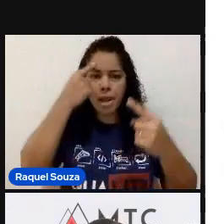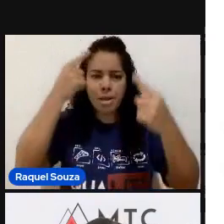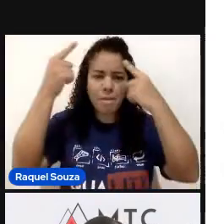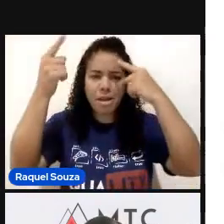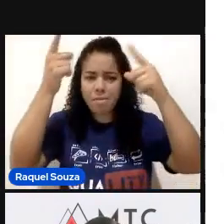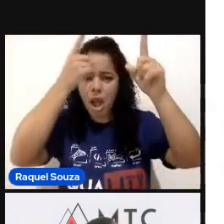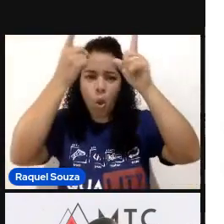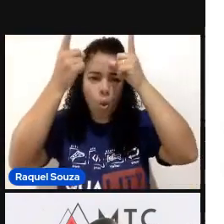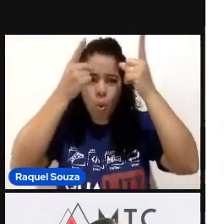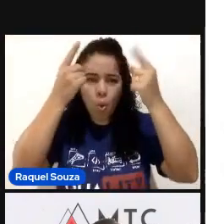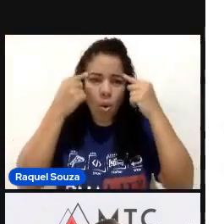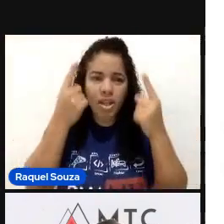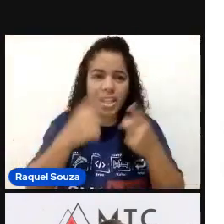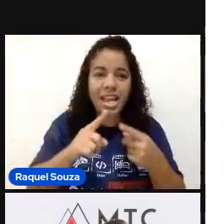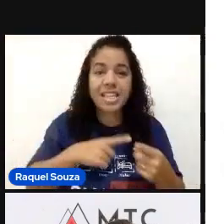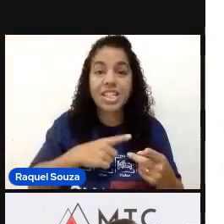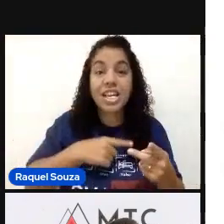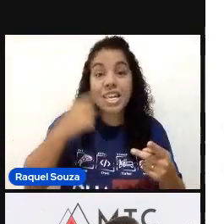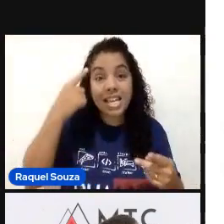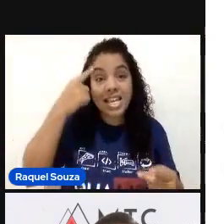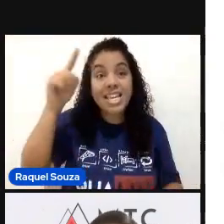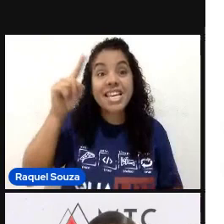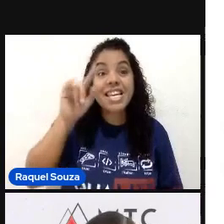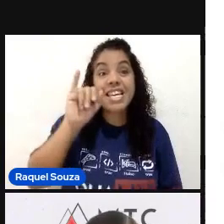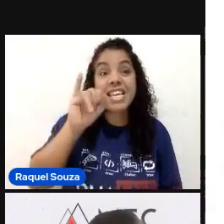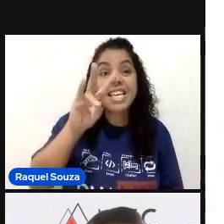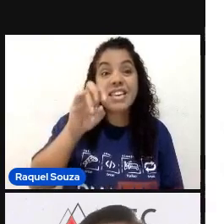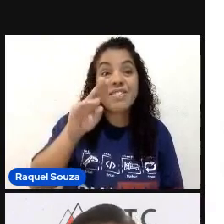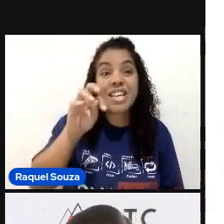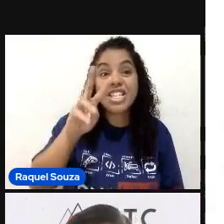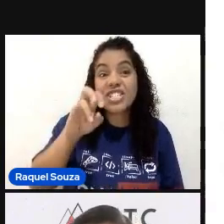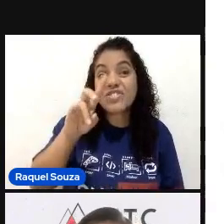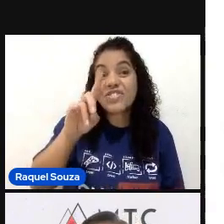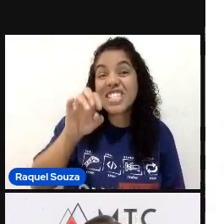sempre eu me enrolo. Inventividade, saiu.